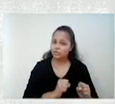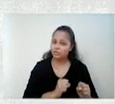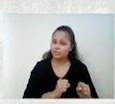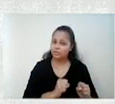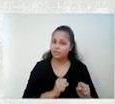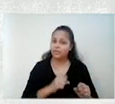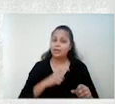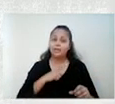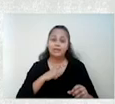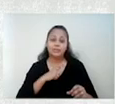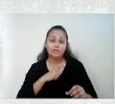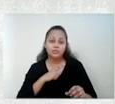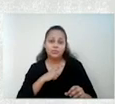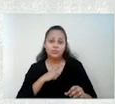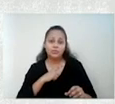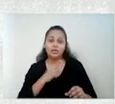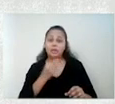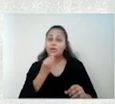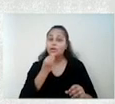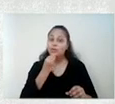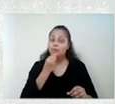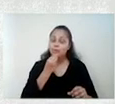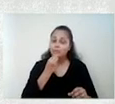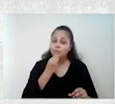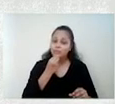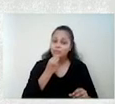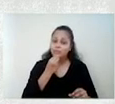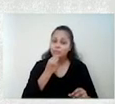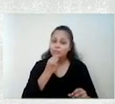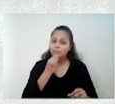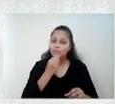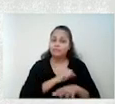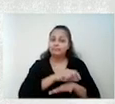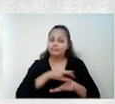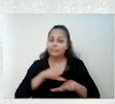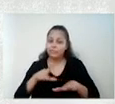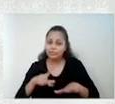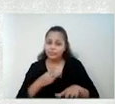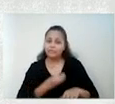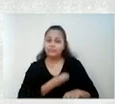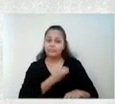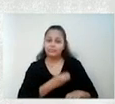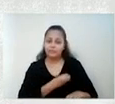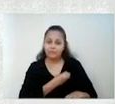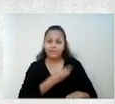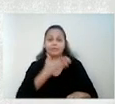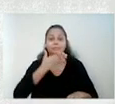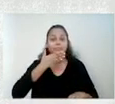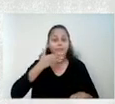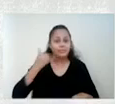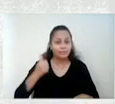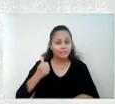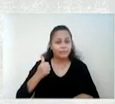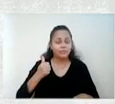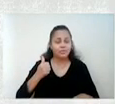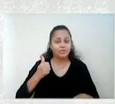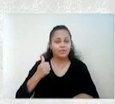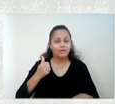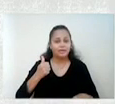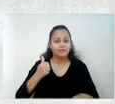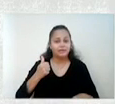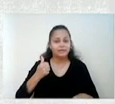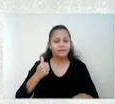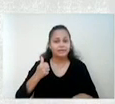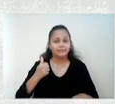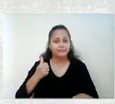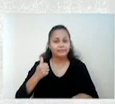aos indivíduos e ofereciam uma vida muito mais movimentada, variada e mais farta. Né?